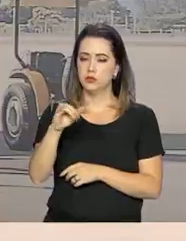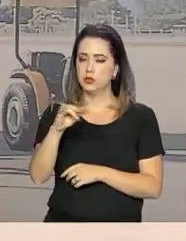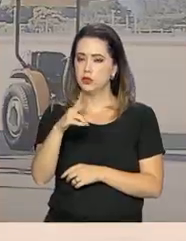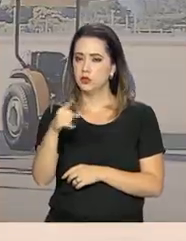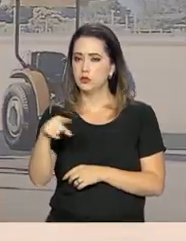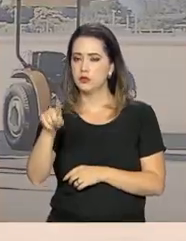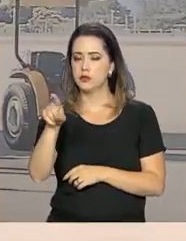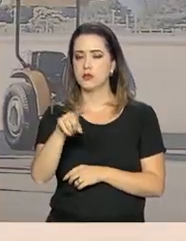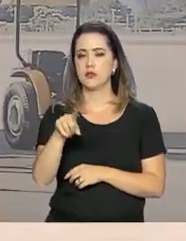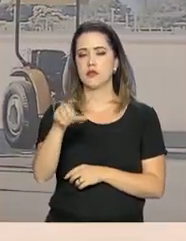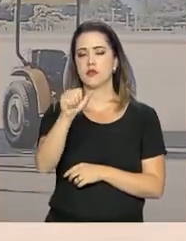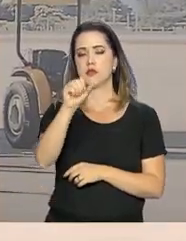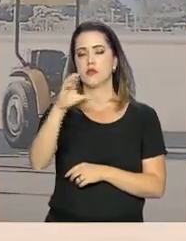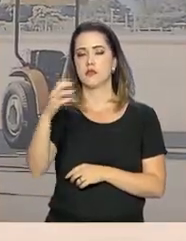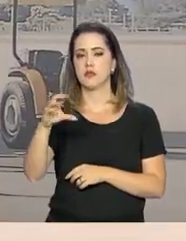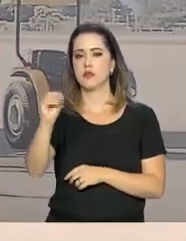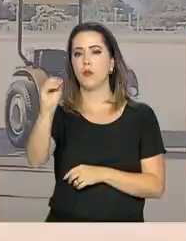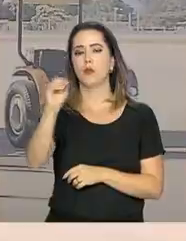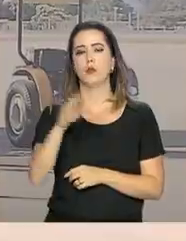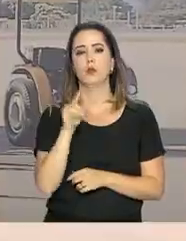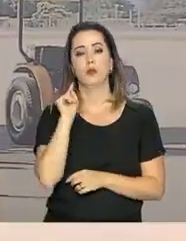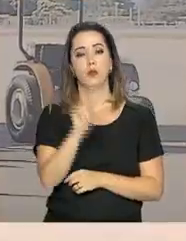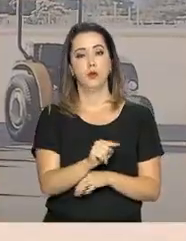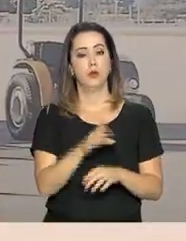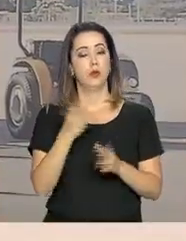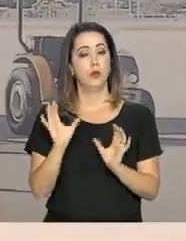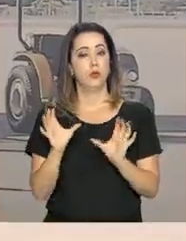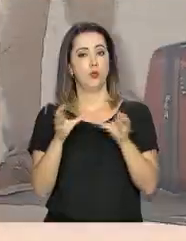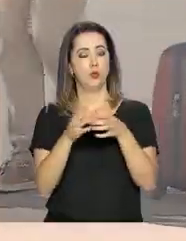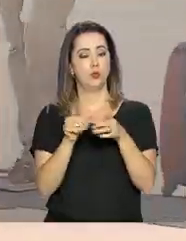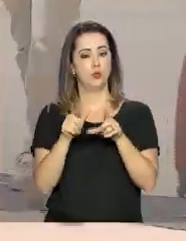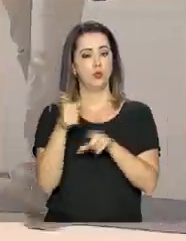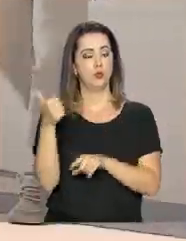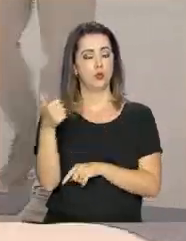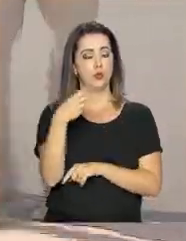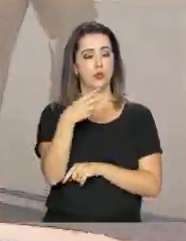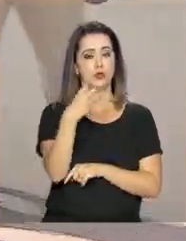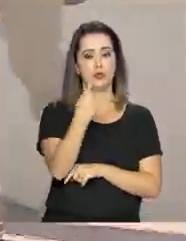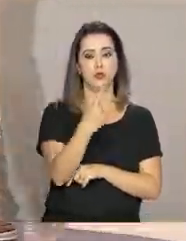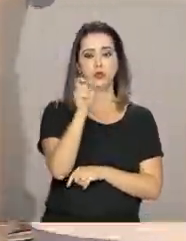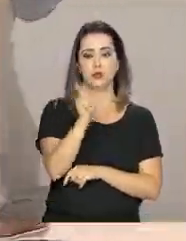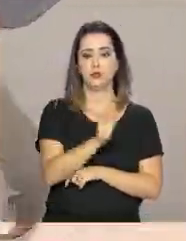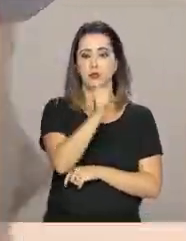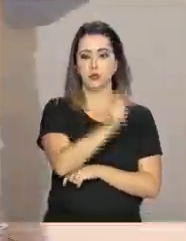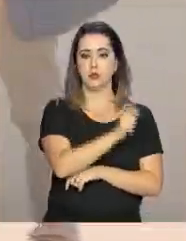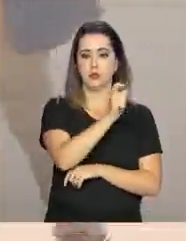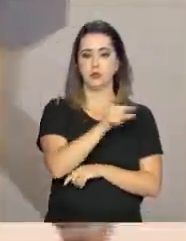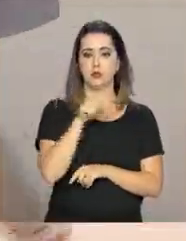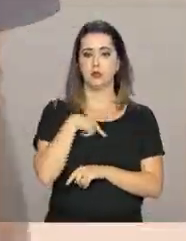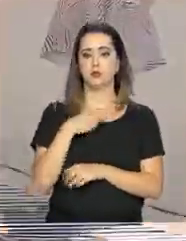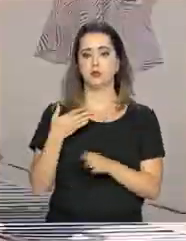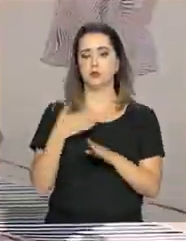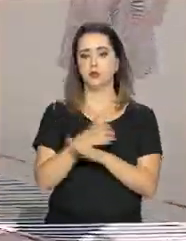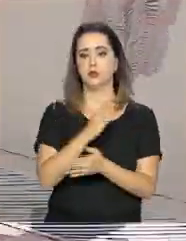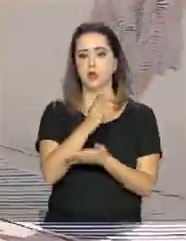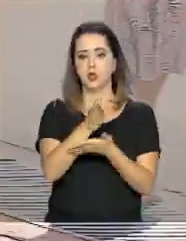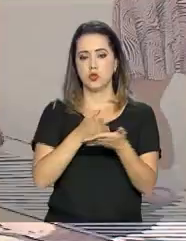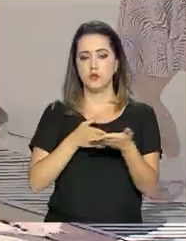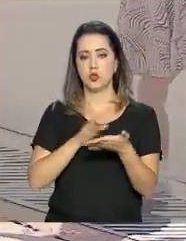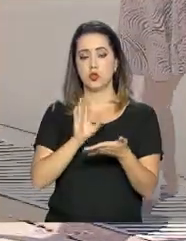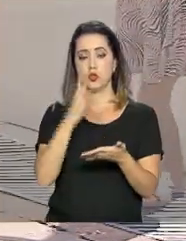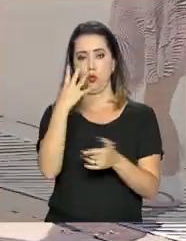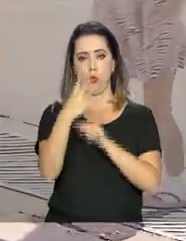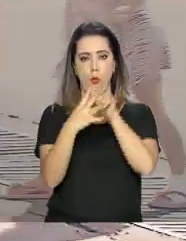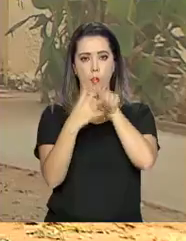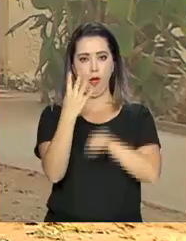o último grupo que saiu de roraima tinha 131 pessoas que foram divididas por quatro